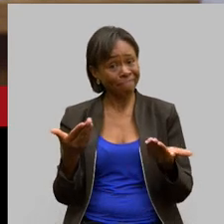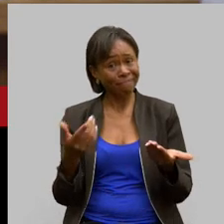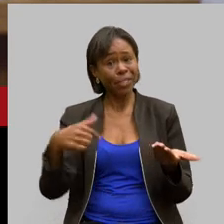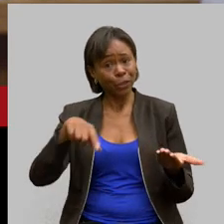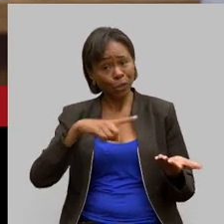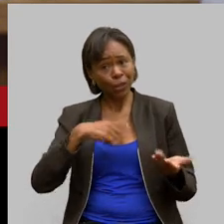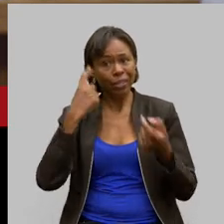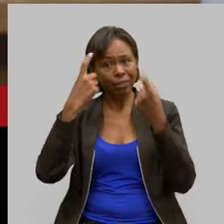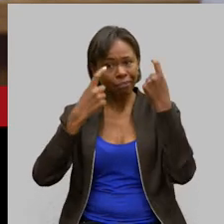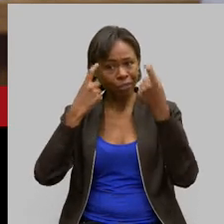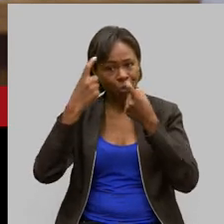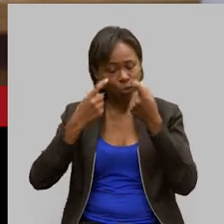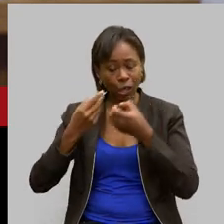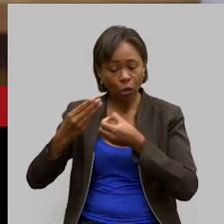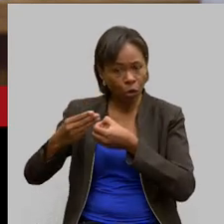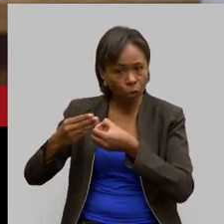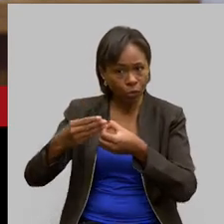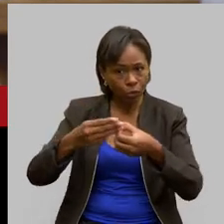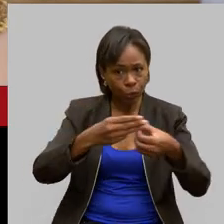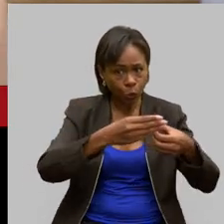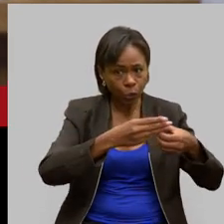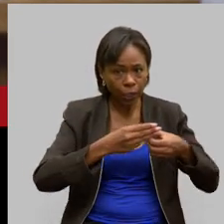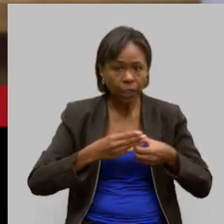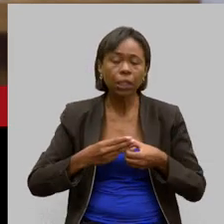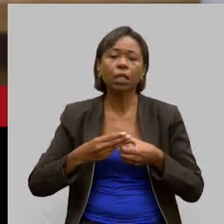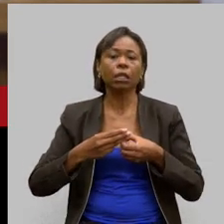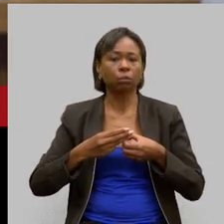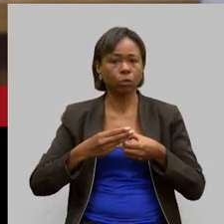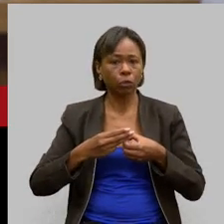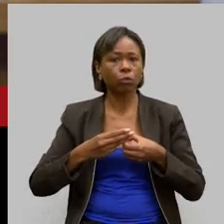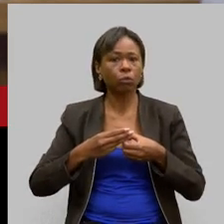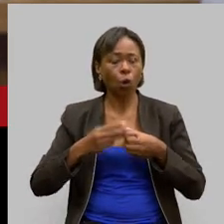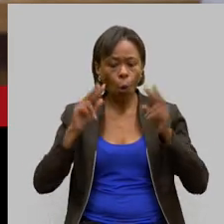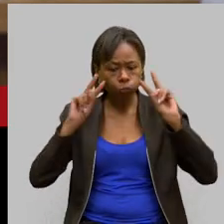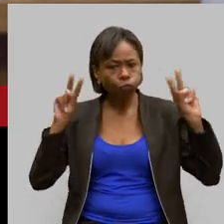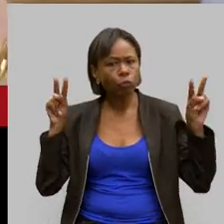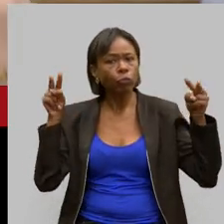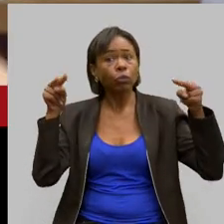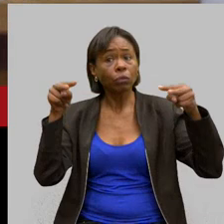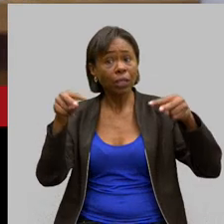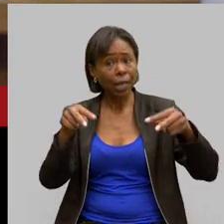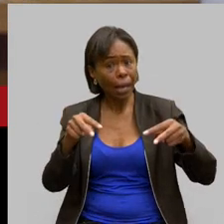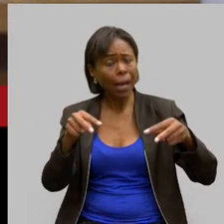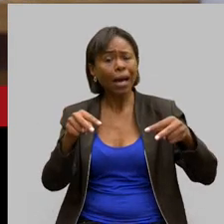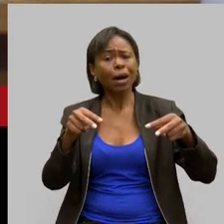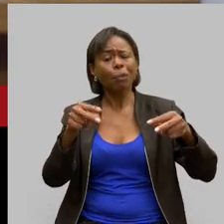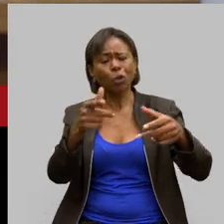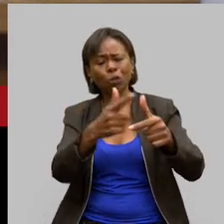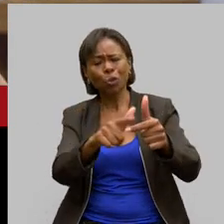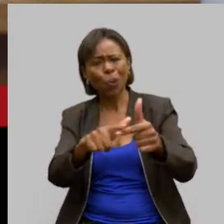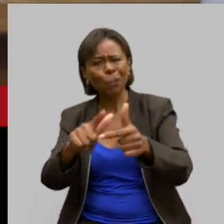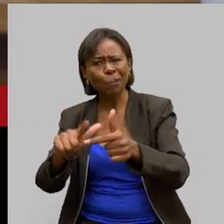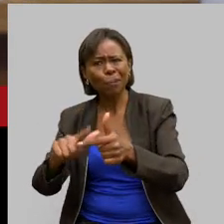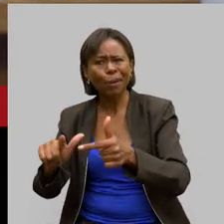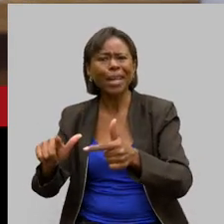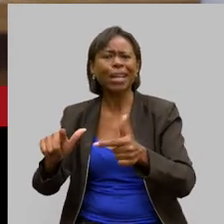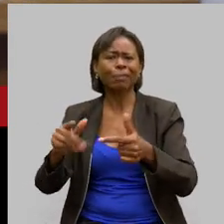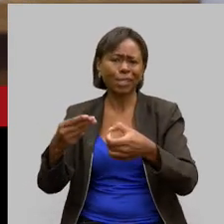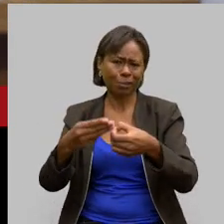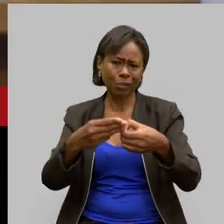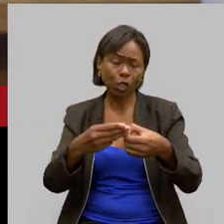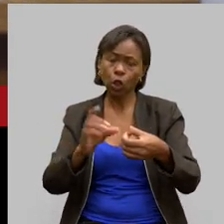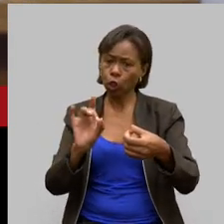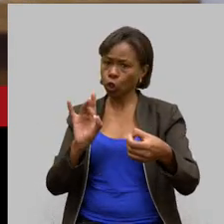os municípios nós visamos olharmos para as as as realidades dos Municípios não só de Belo